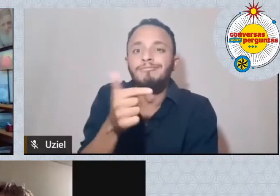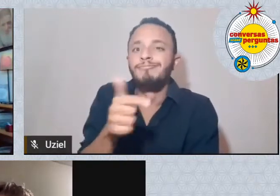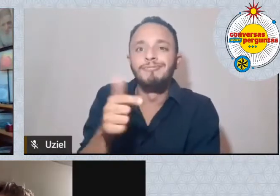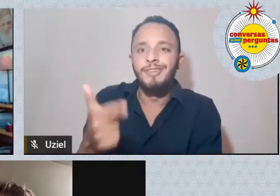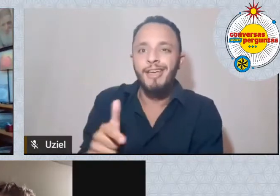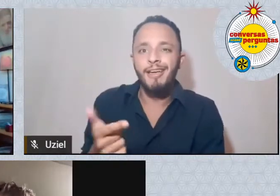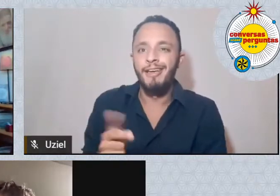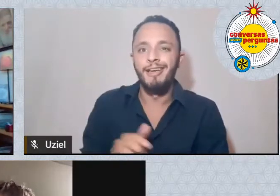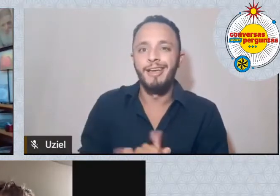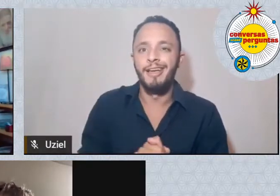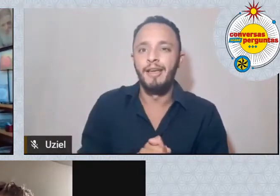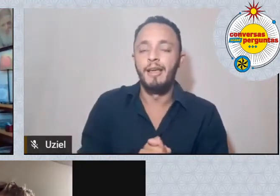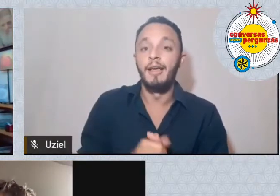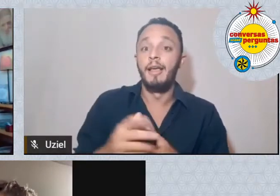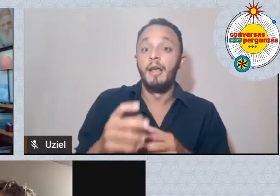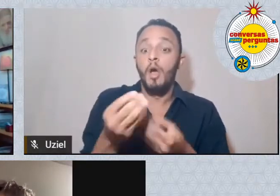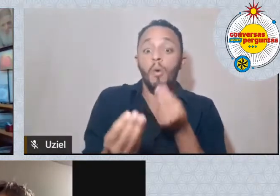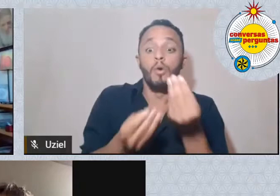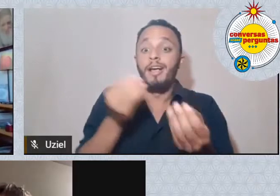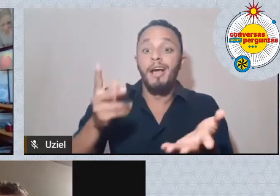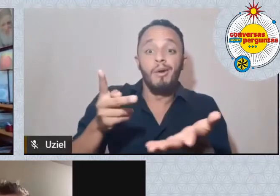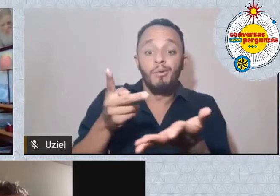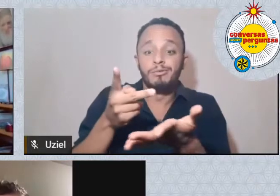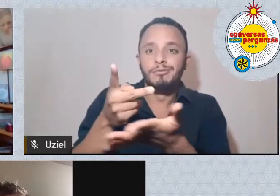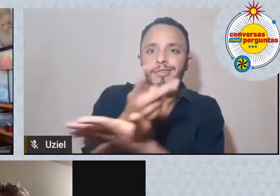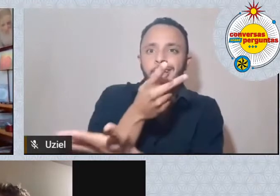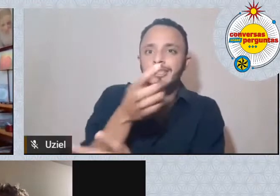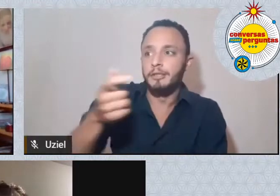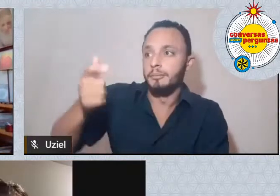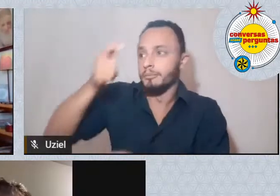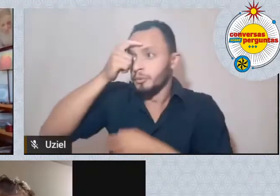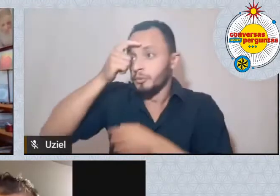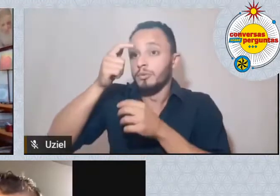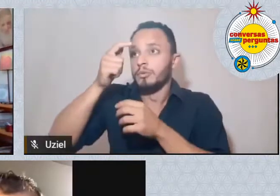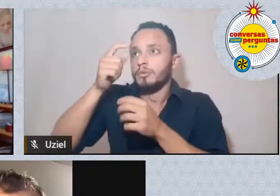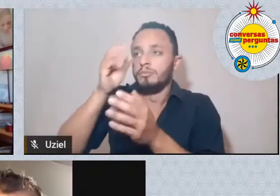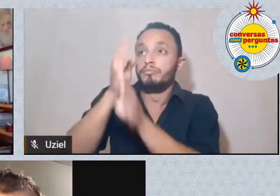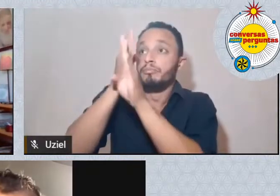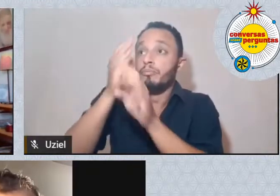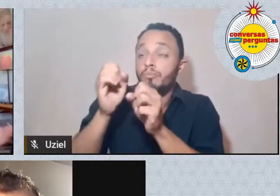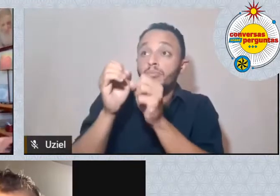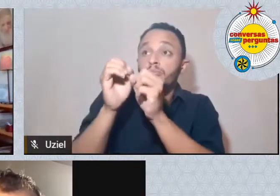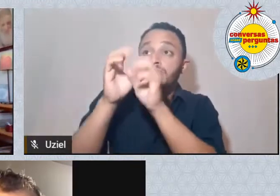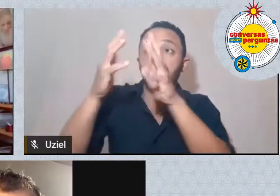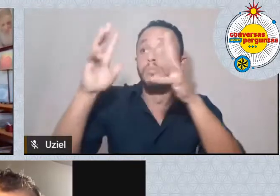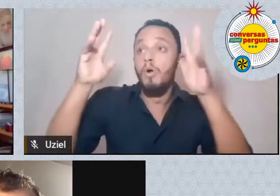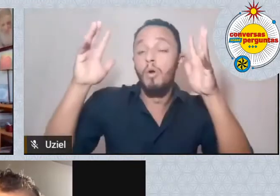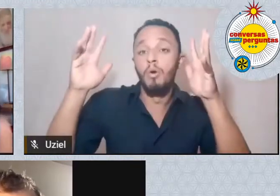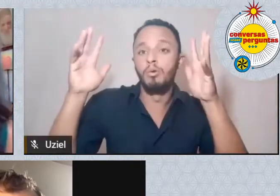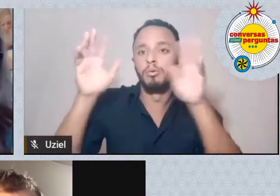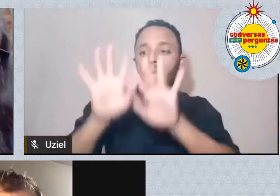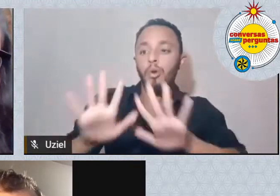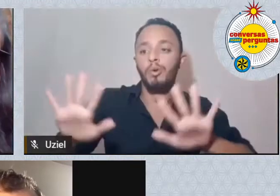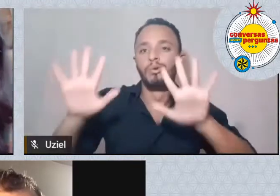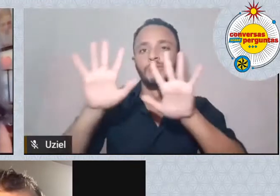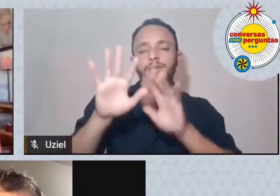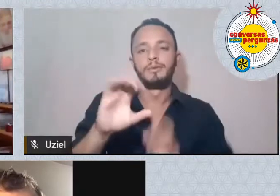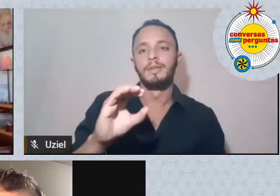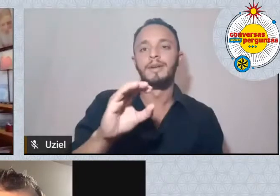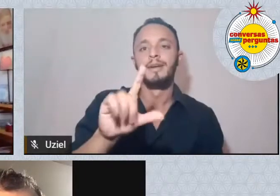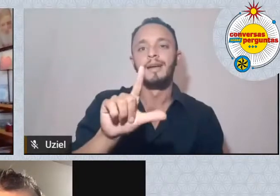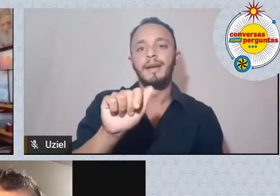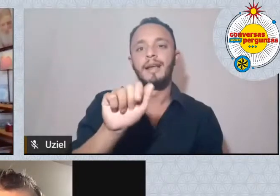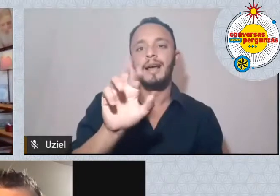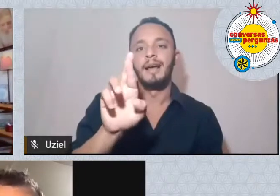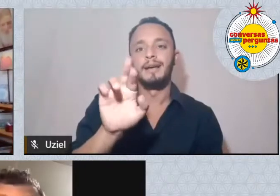acontece, o que advém se a gente consegue um momento de luz? Diga. Não, e Clarice Lispector falou lindamente disso